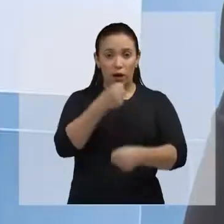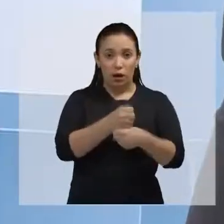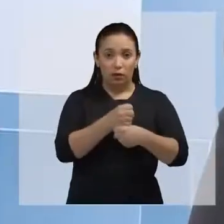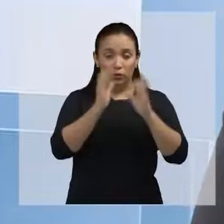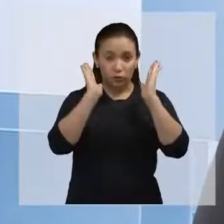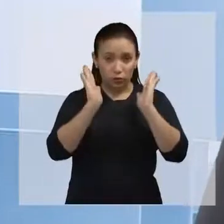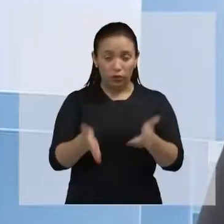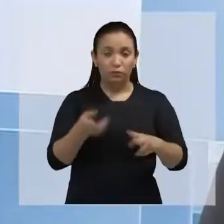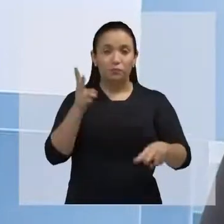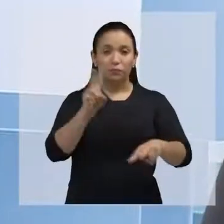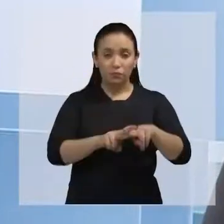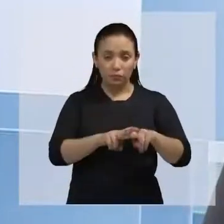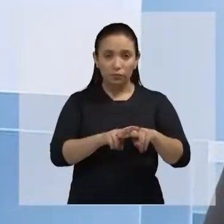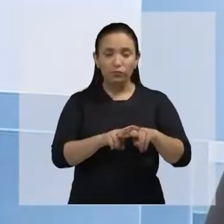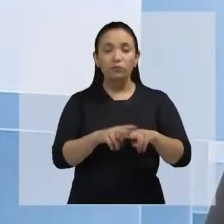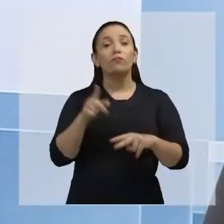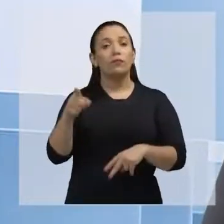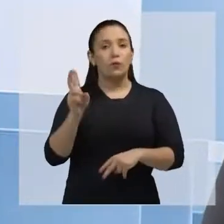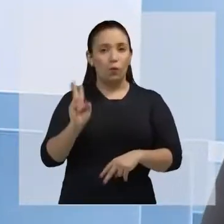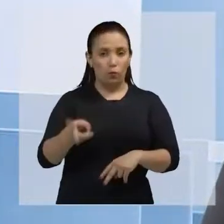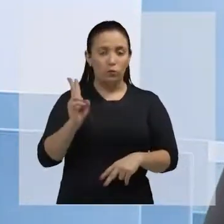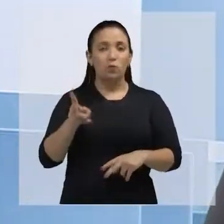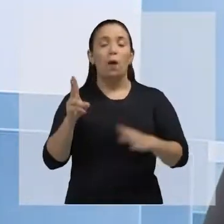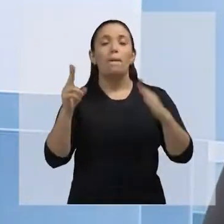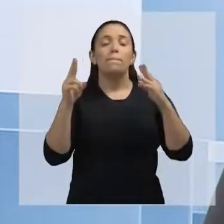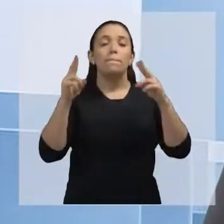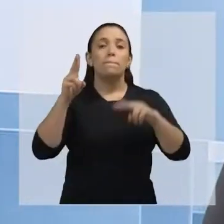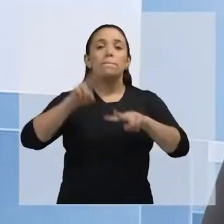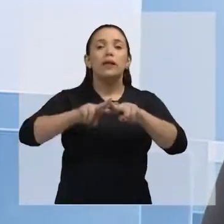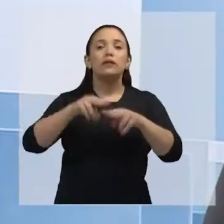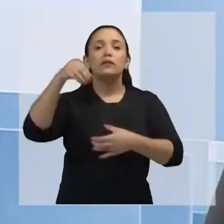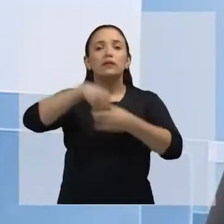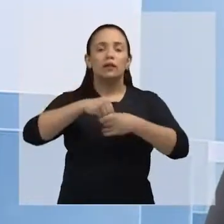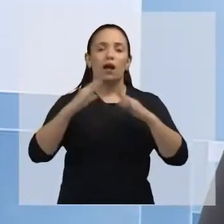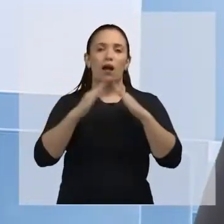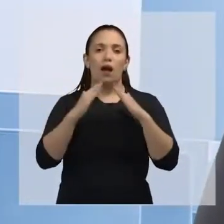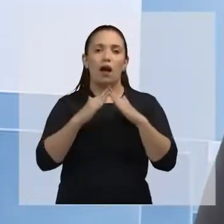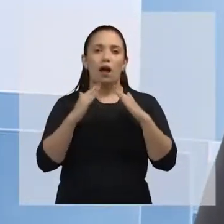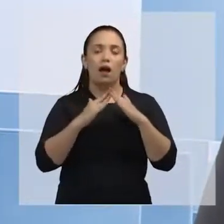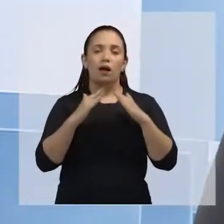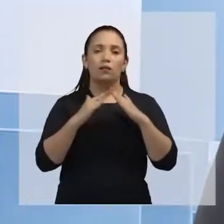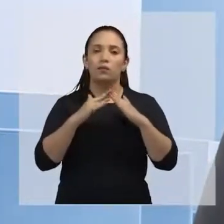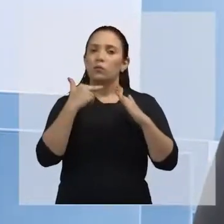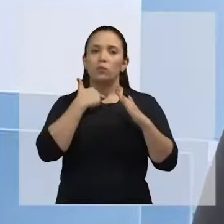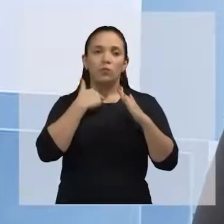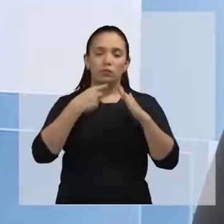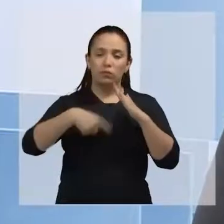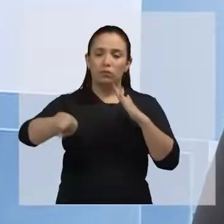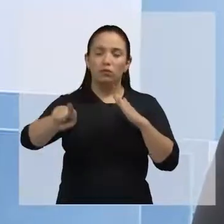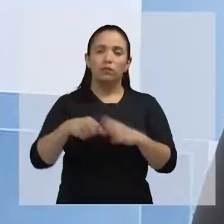anos por uma prisão, continuou preso, prisão domiciliar, para cumprir o resto do processo.